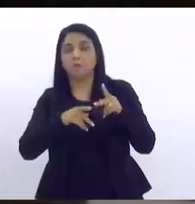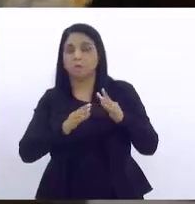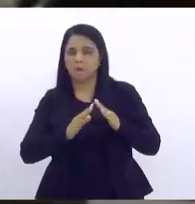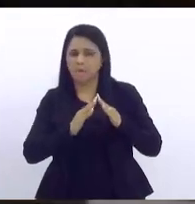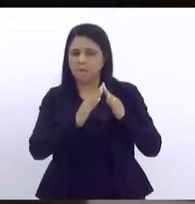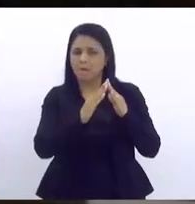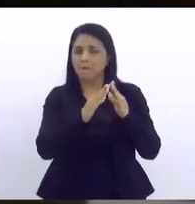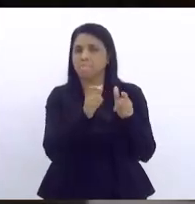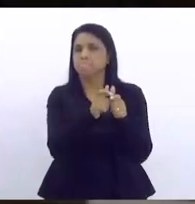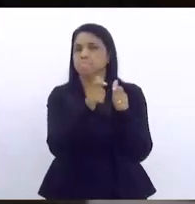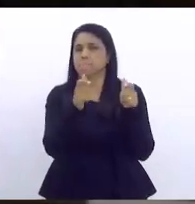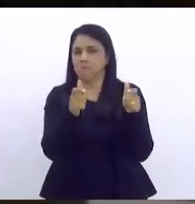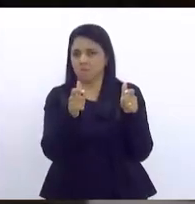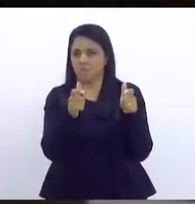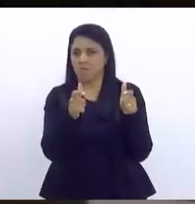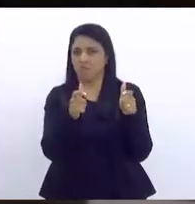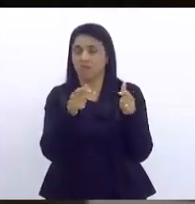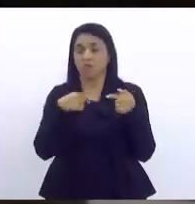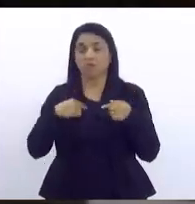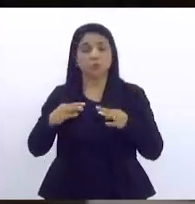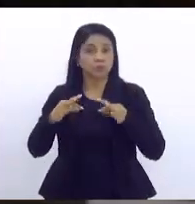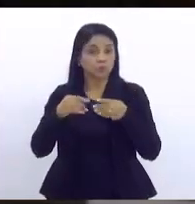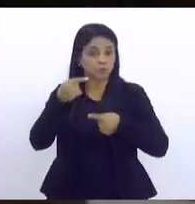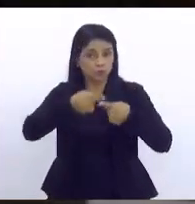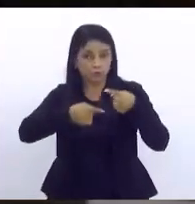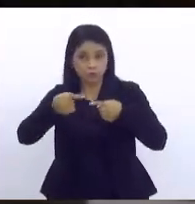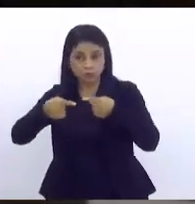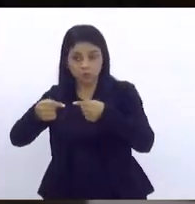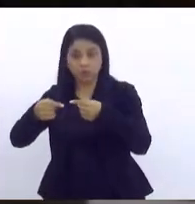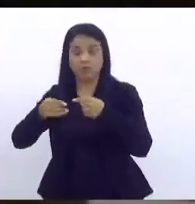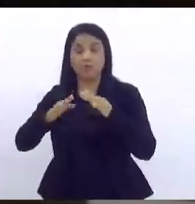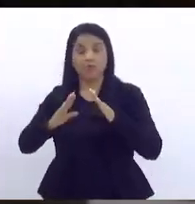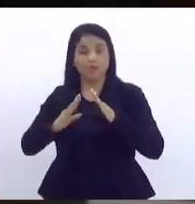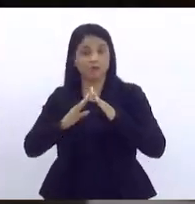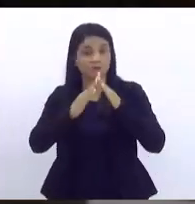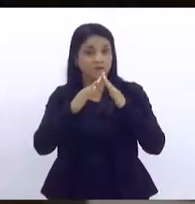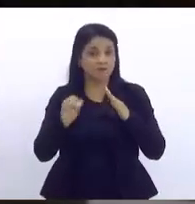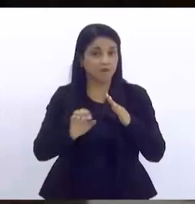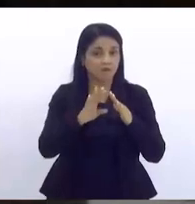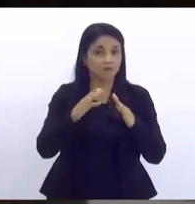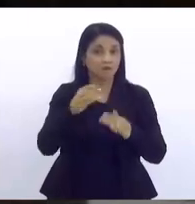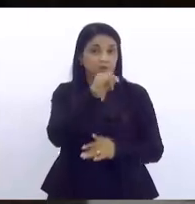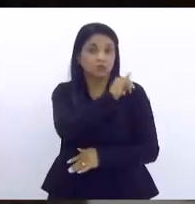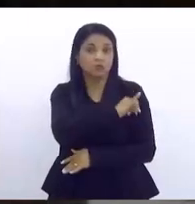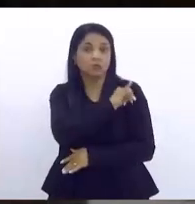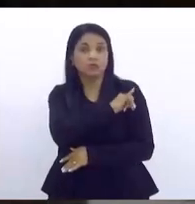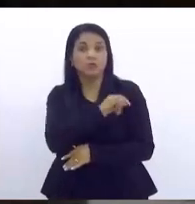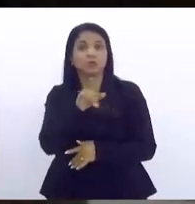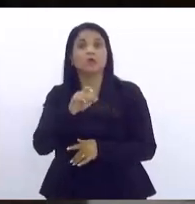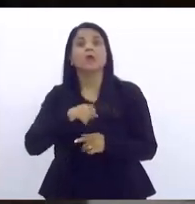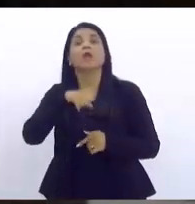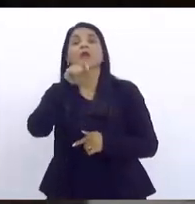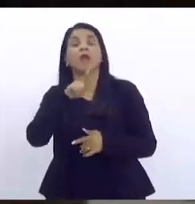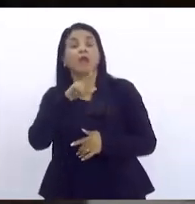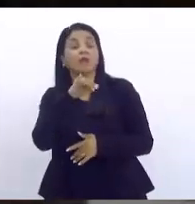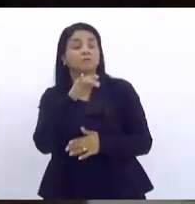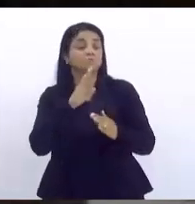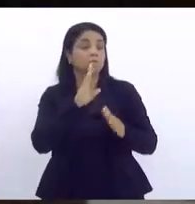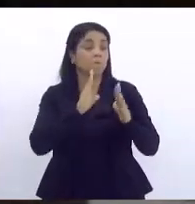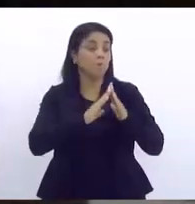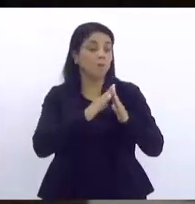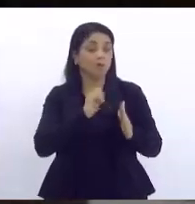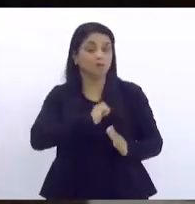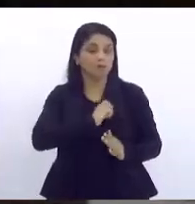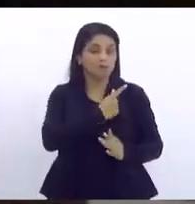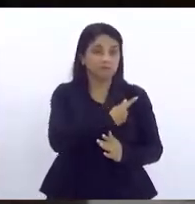É tudo que tá sendo discutido aqui é com relação às favelas do Rio de Janeiro e o pessoal que mora em favela em São Gonçalo gente a favela do sapo